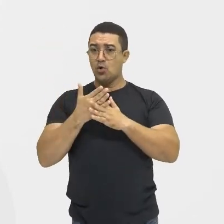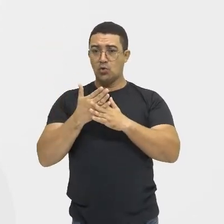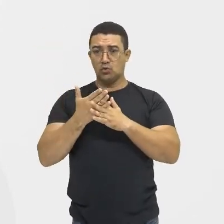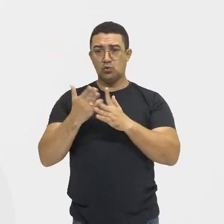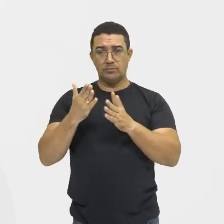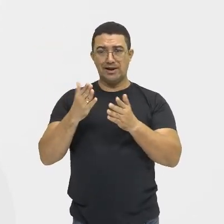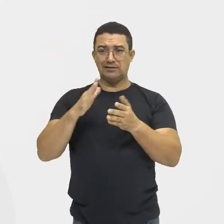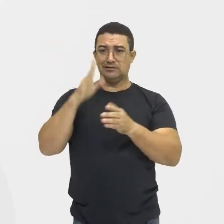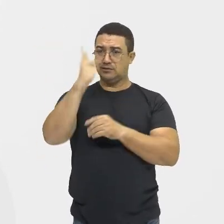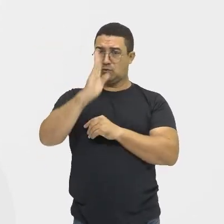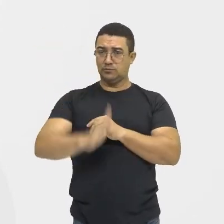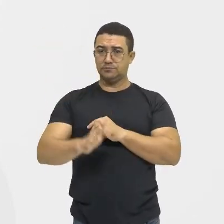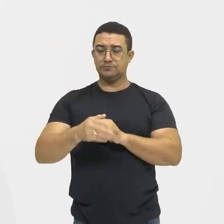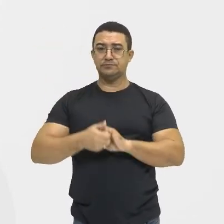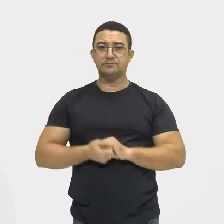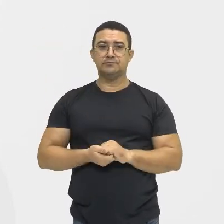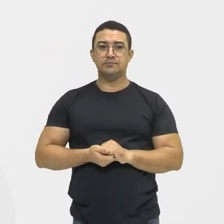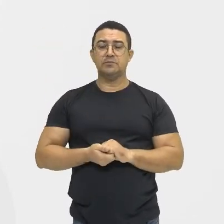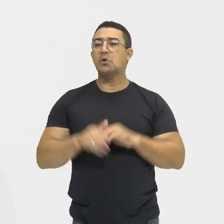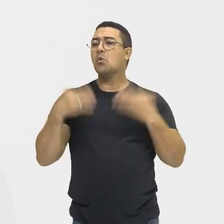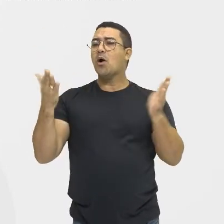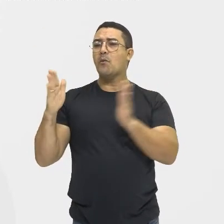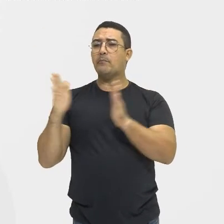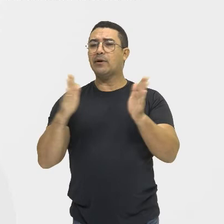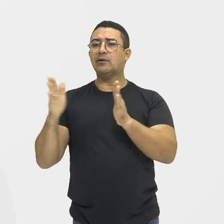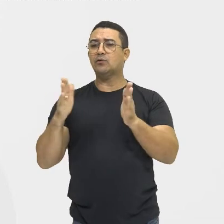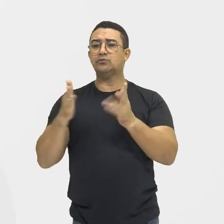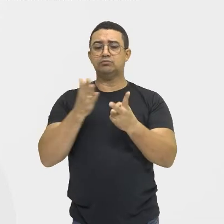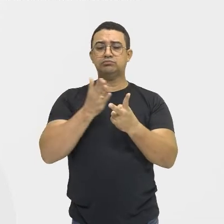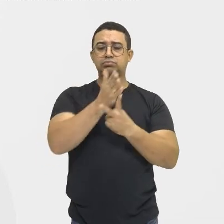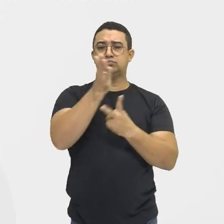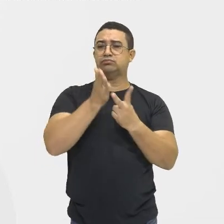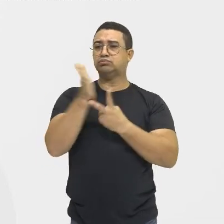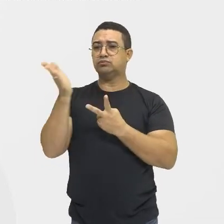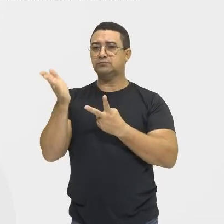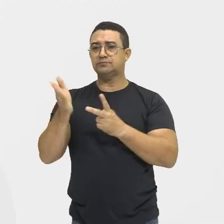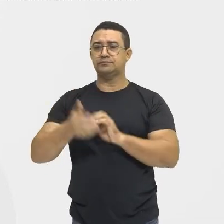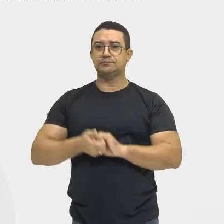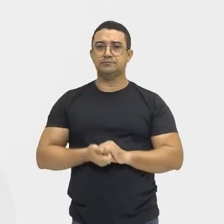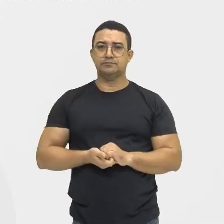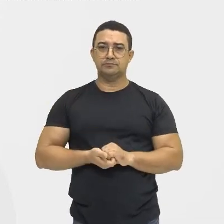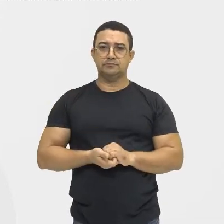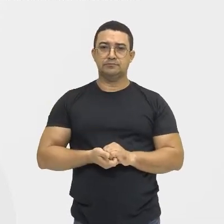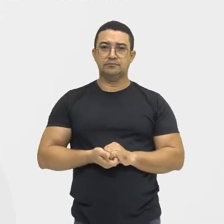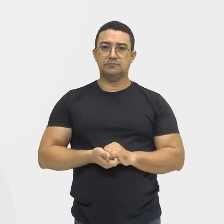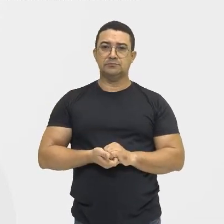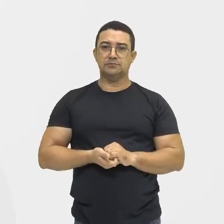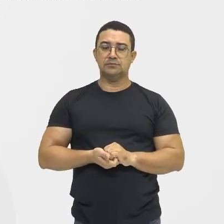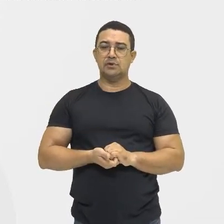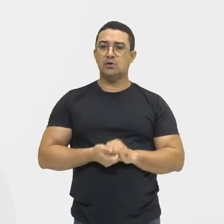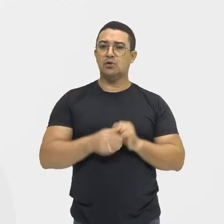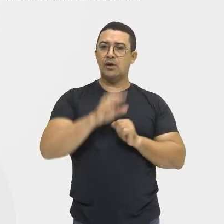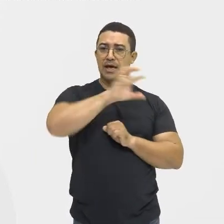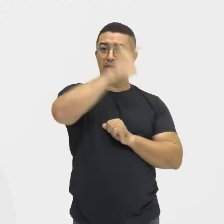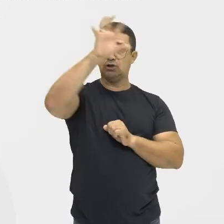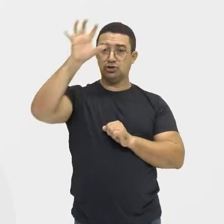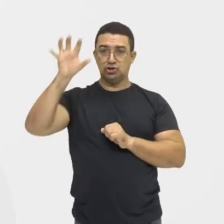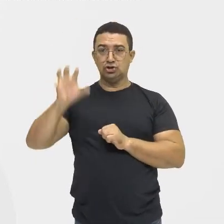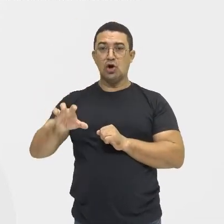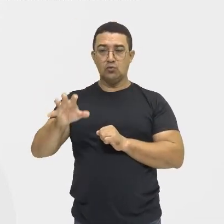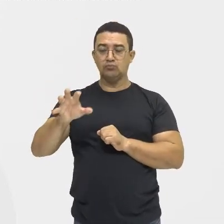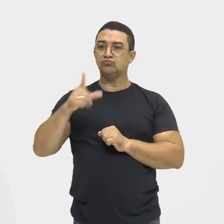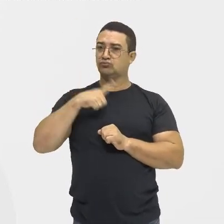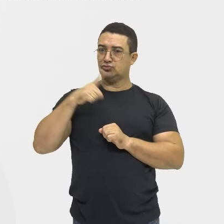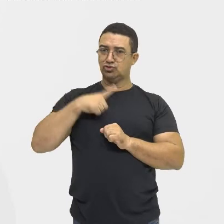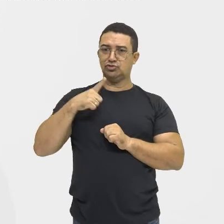Brasil? Qual eram esses dois períodos? Vamos ver que caracterizam. Nas regiões enriquecidas pelo comércio de